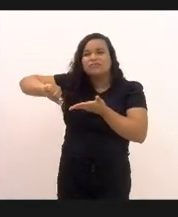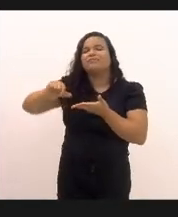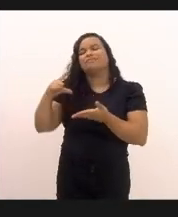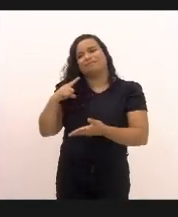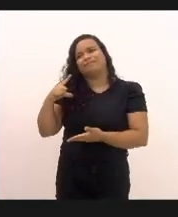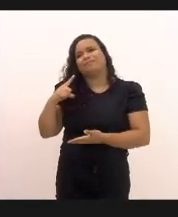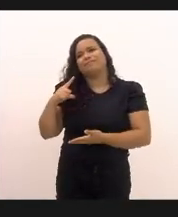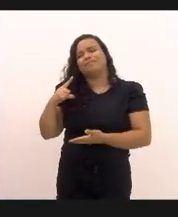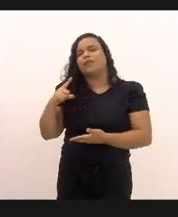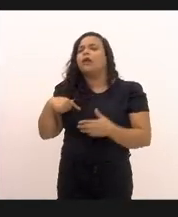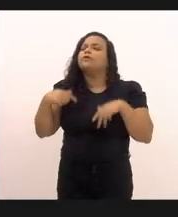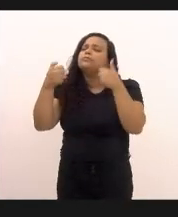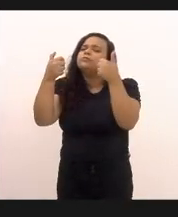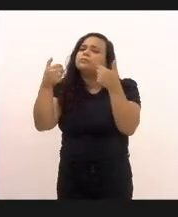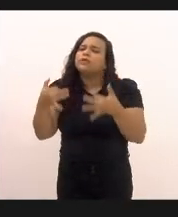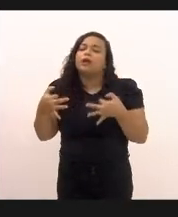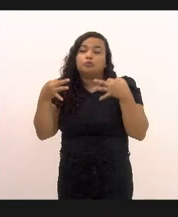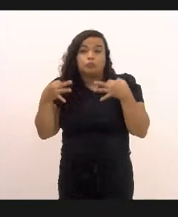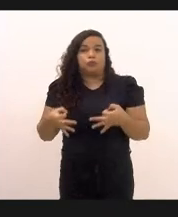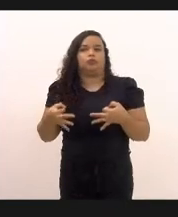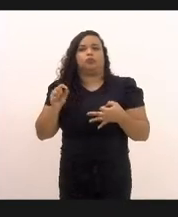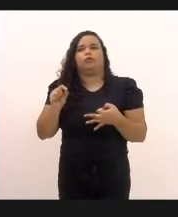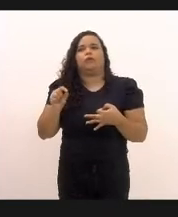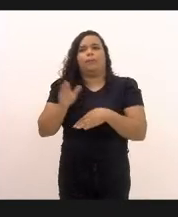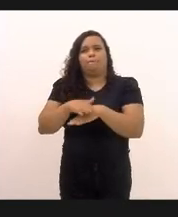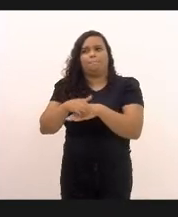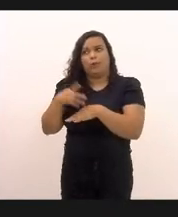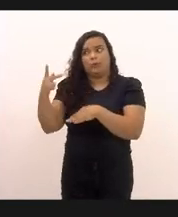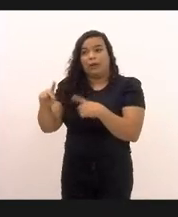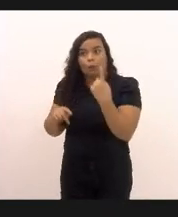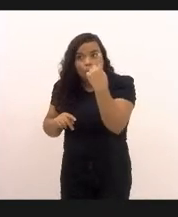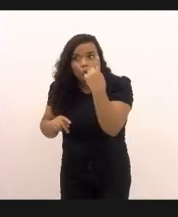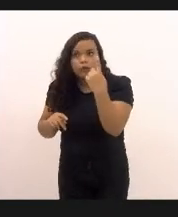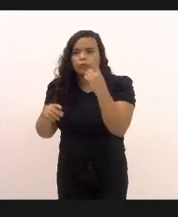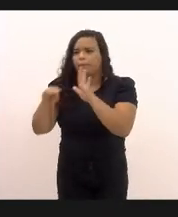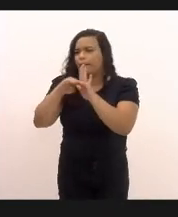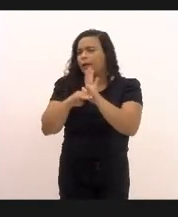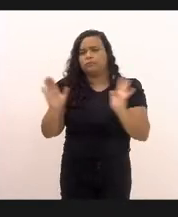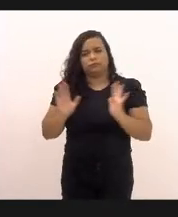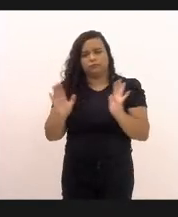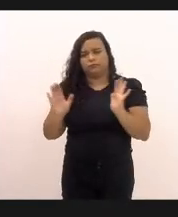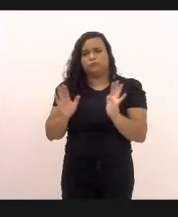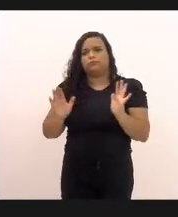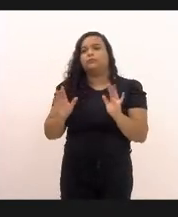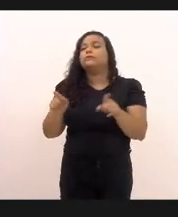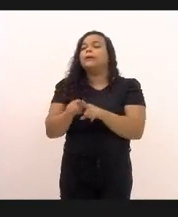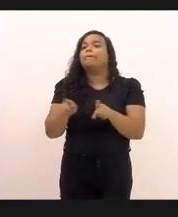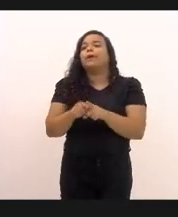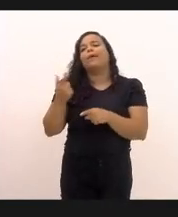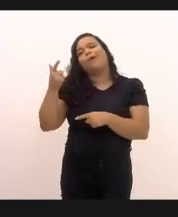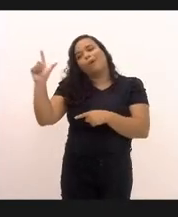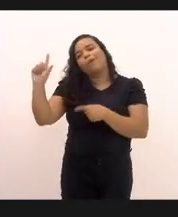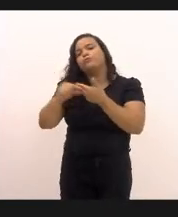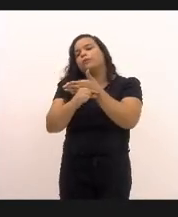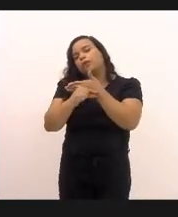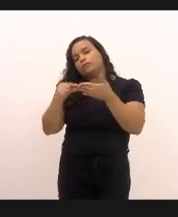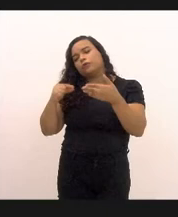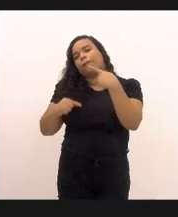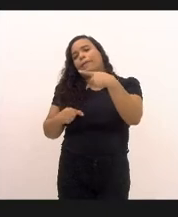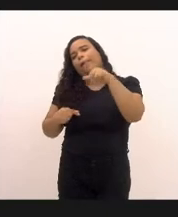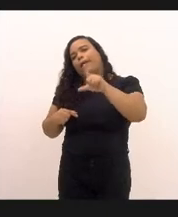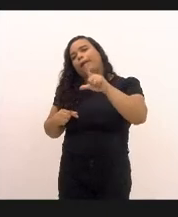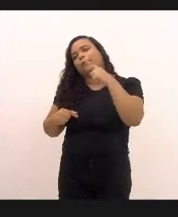E, para ser justo, ele não foi o único, senhora presidente. Um dos autores do PL